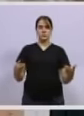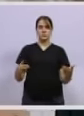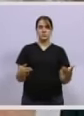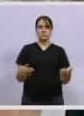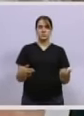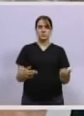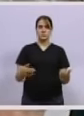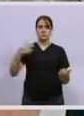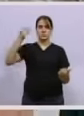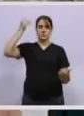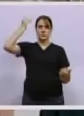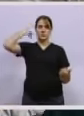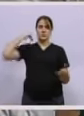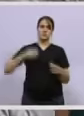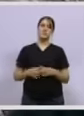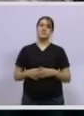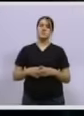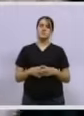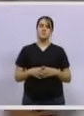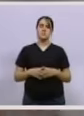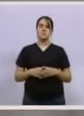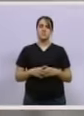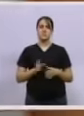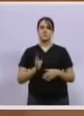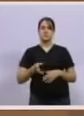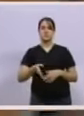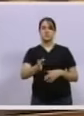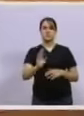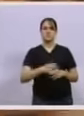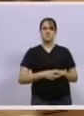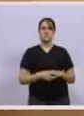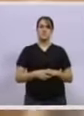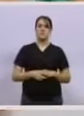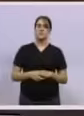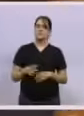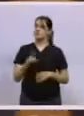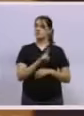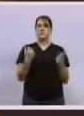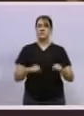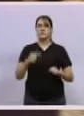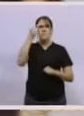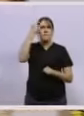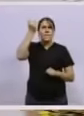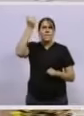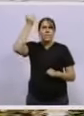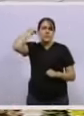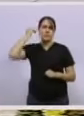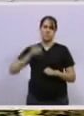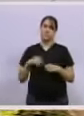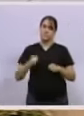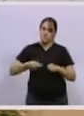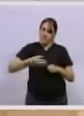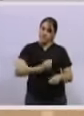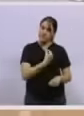a verdade. É para frente que se vai. Não tem que retornar. E